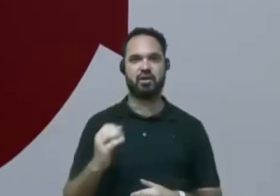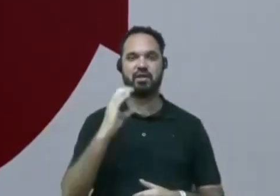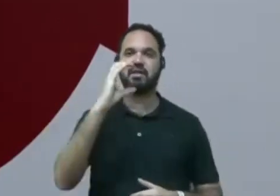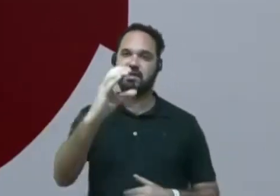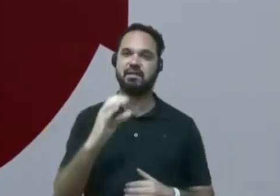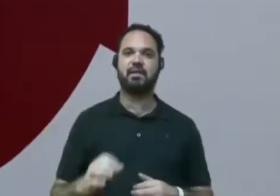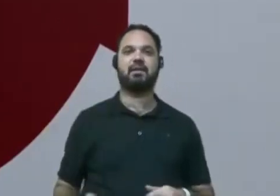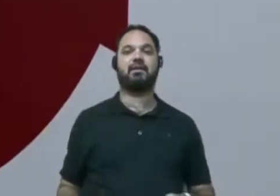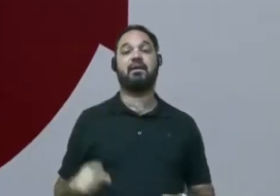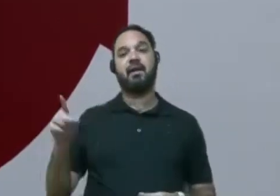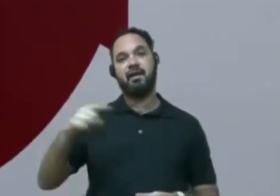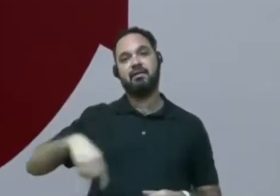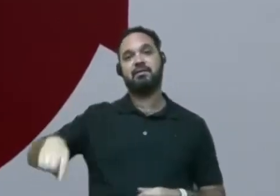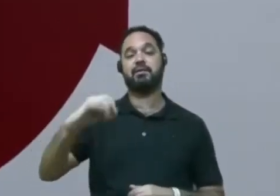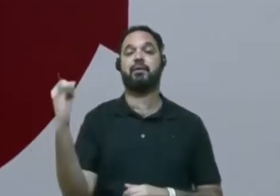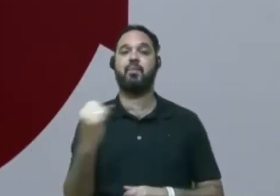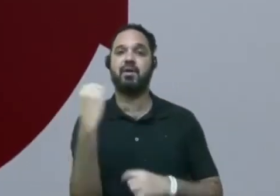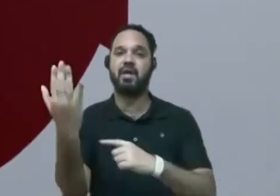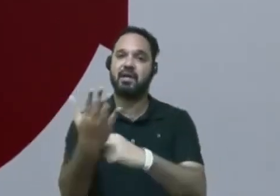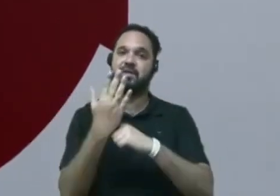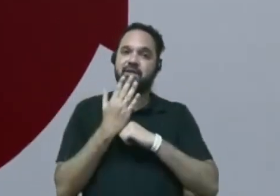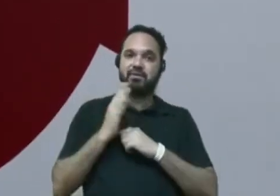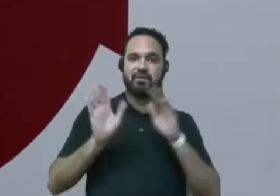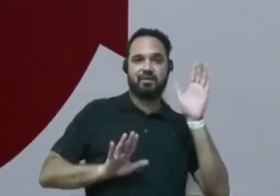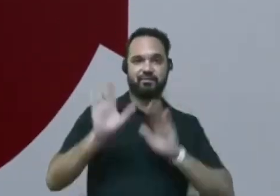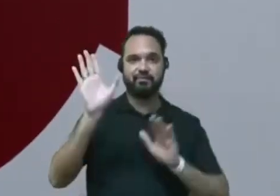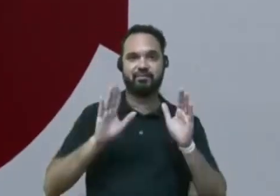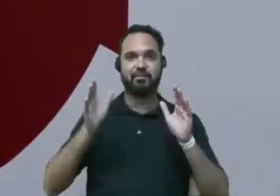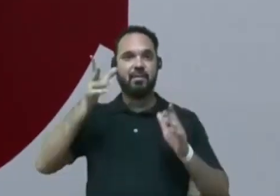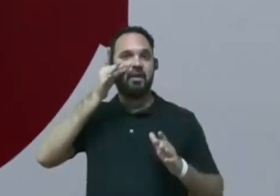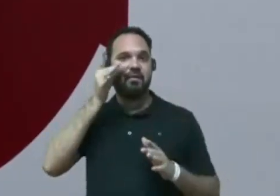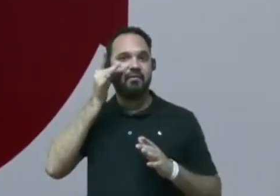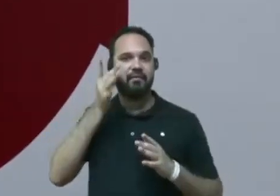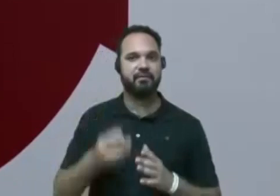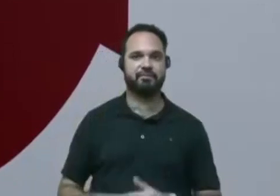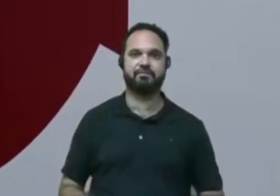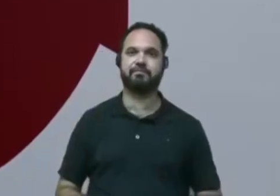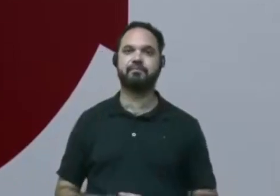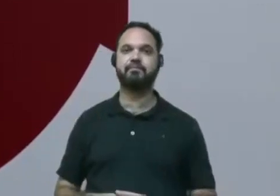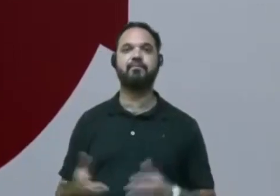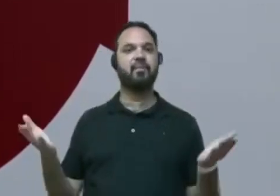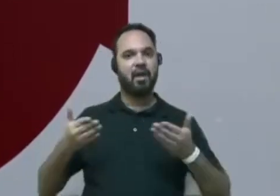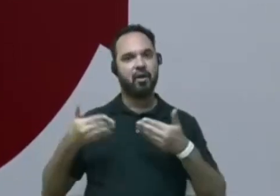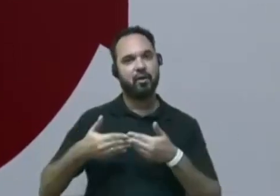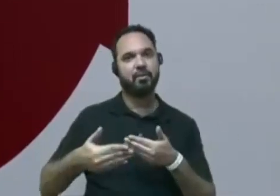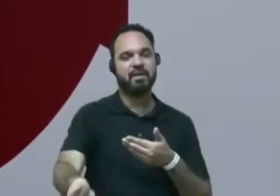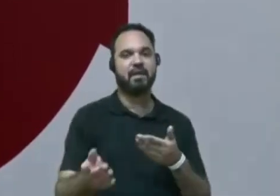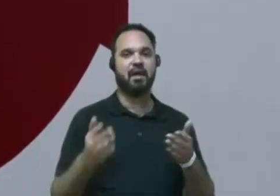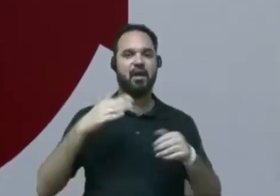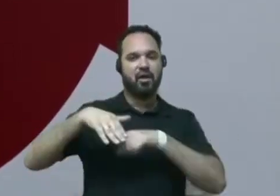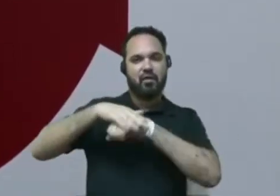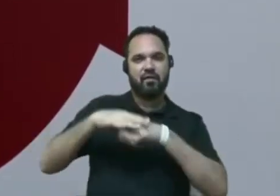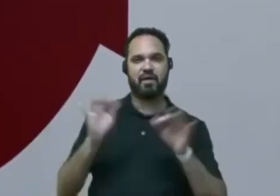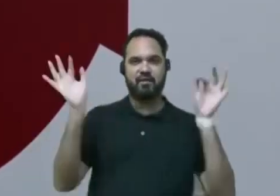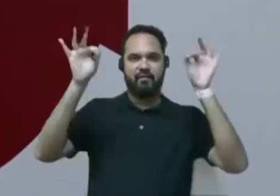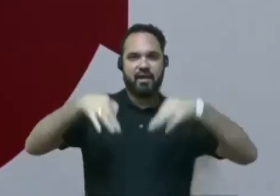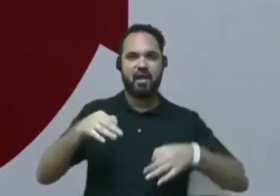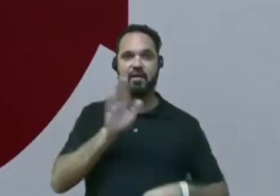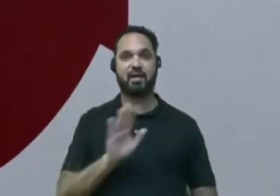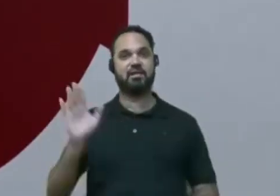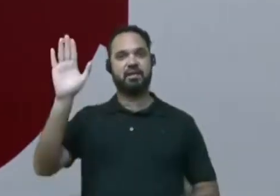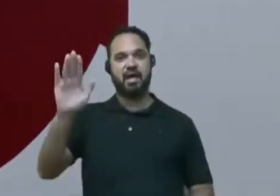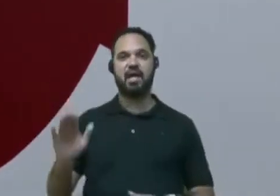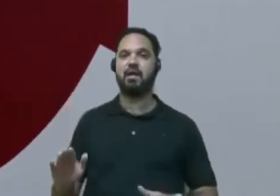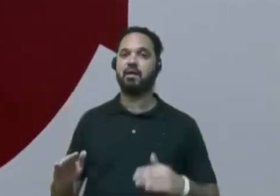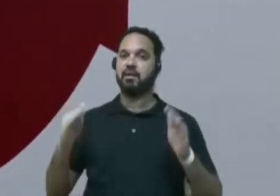tem a participação desses profissionais não seria possível essa nossa transmissão nós vamos então agora as considerações finais dos candidatos